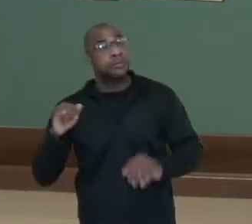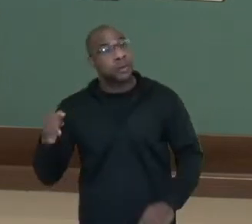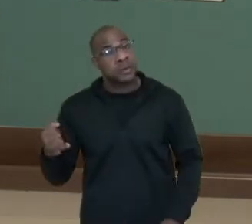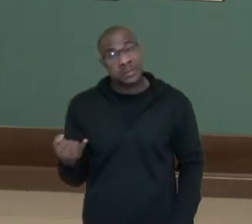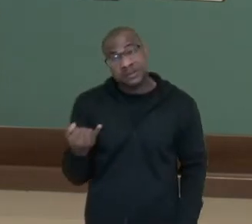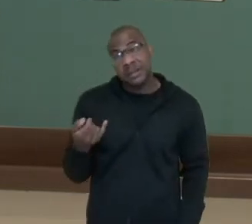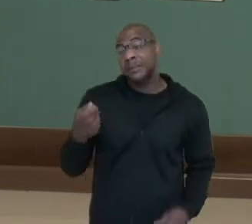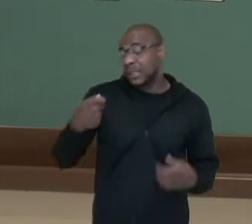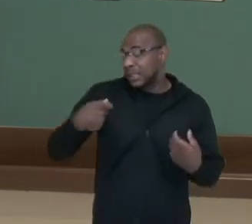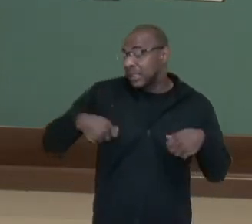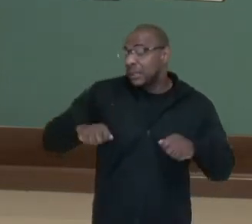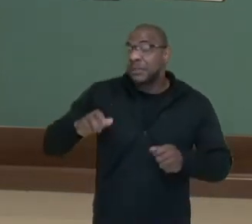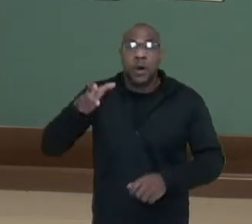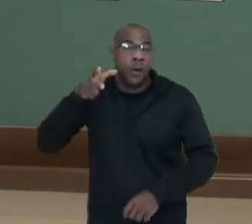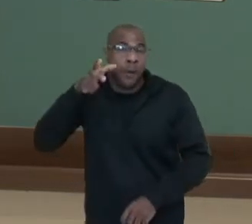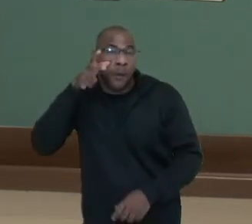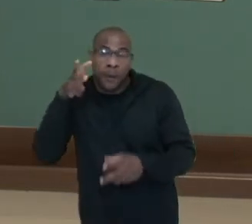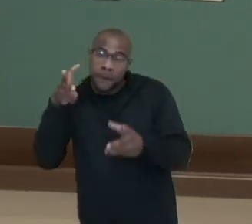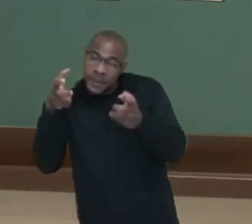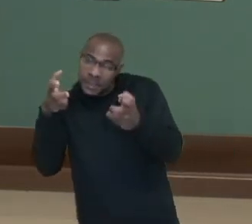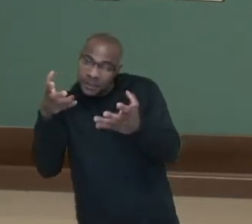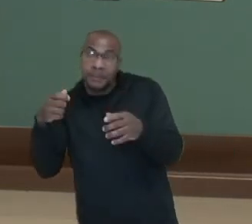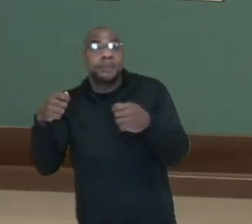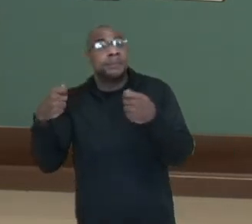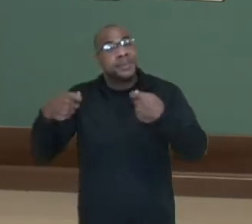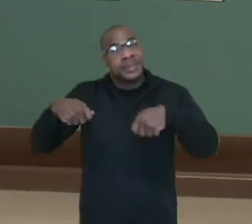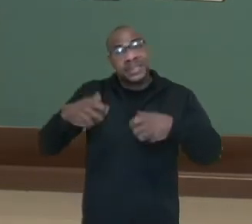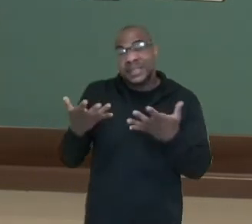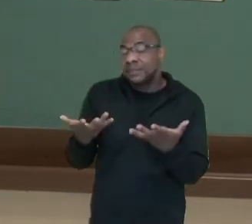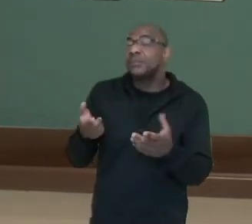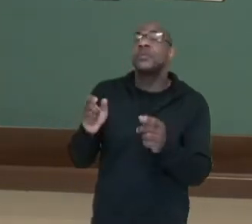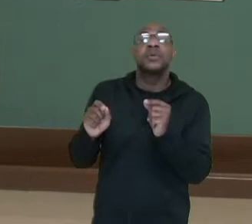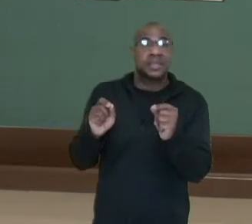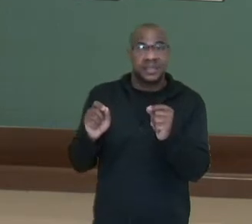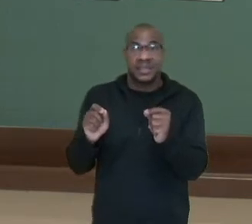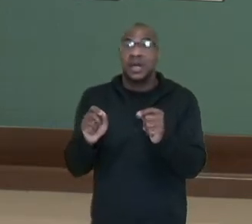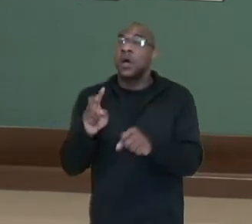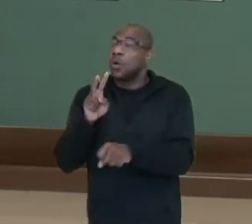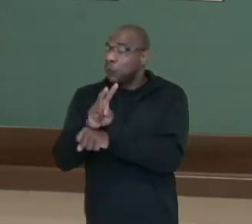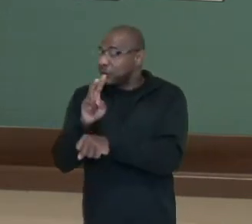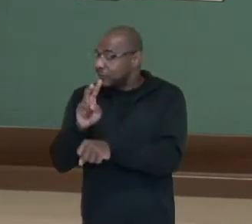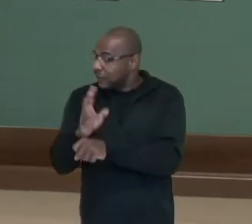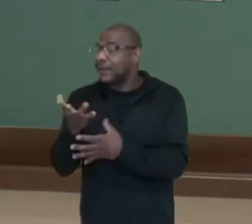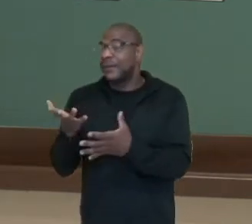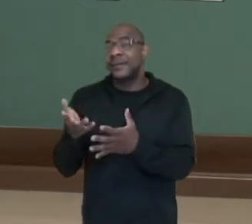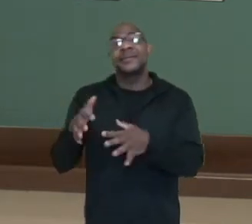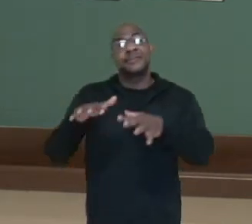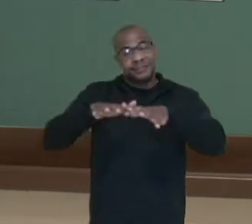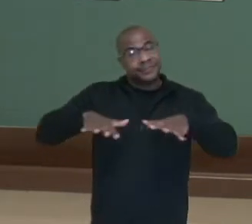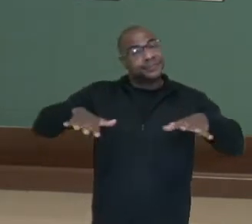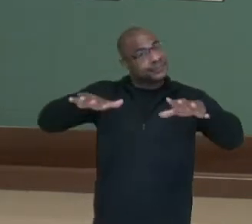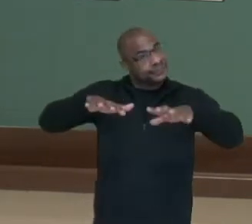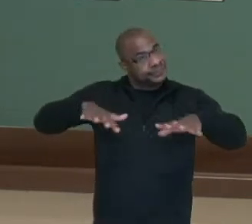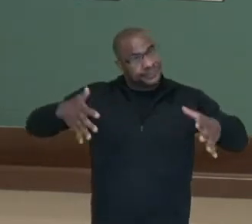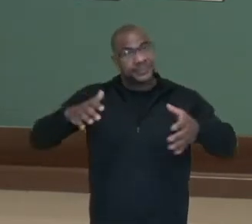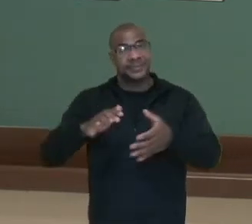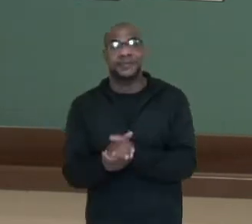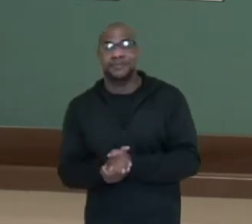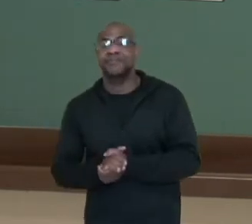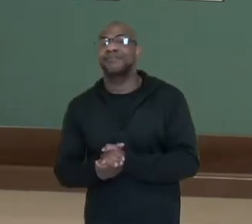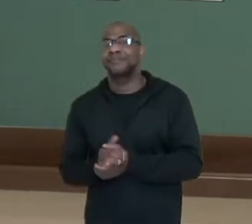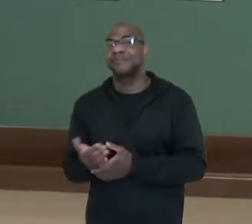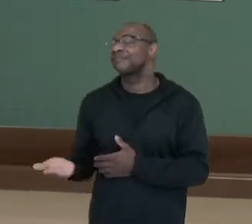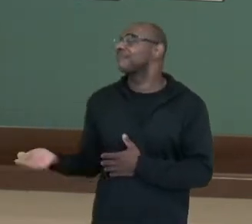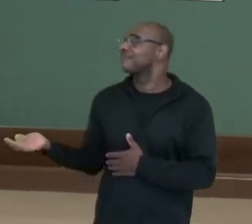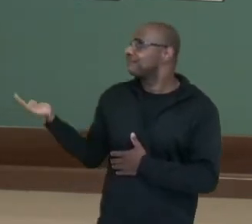ser observadas, deve-se tratar com cautela e prudência ao provocar uma